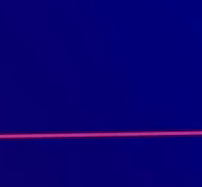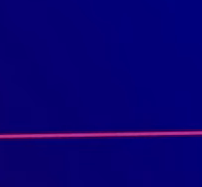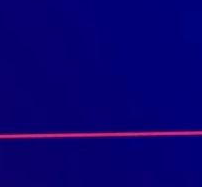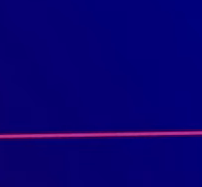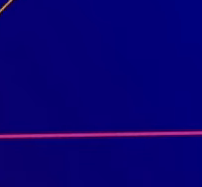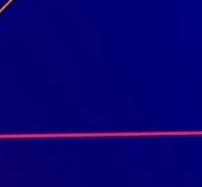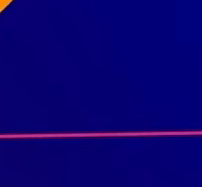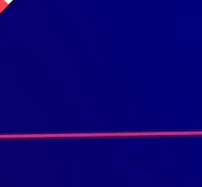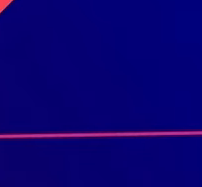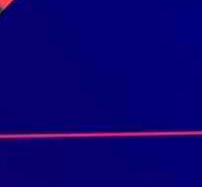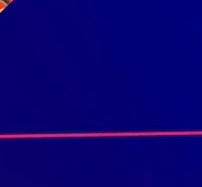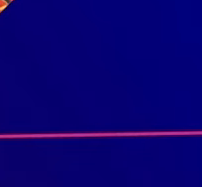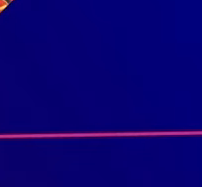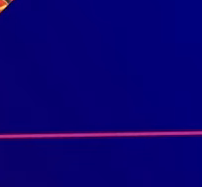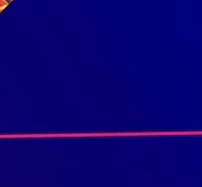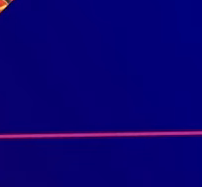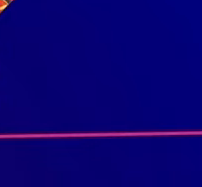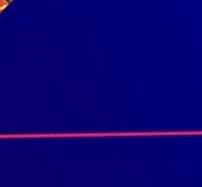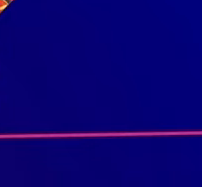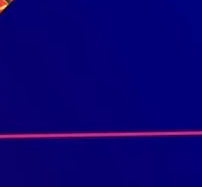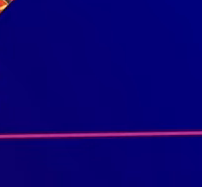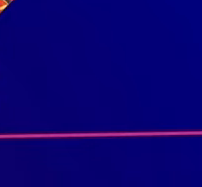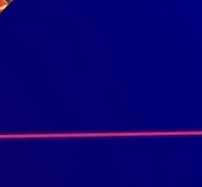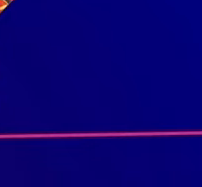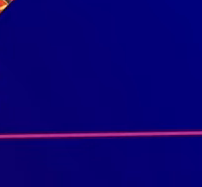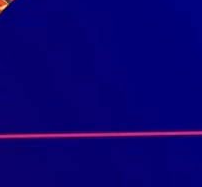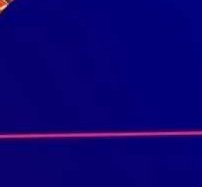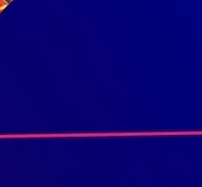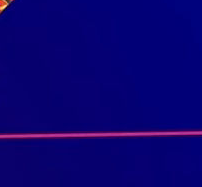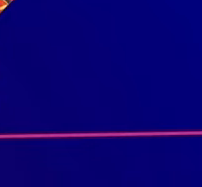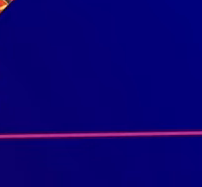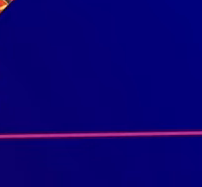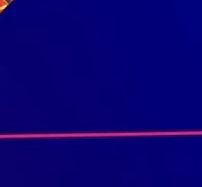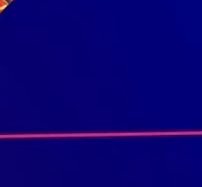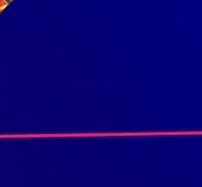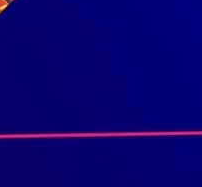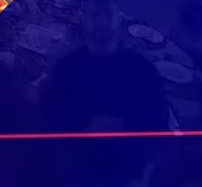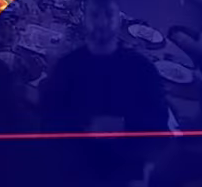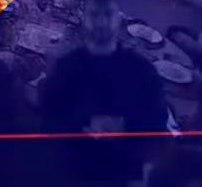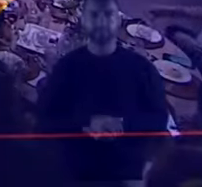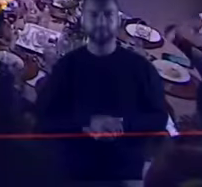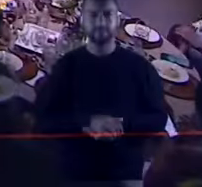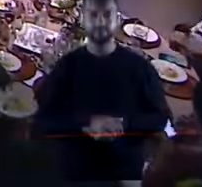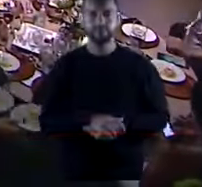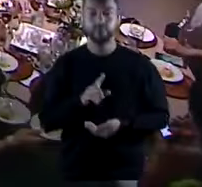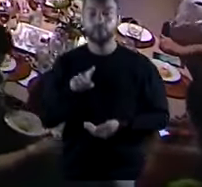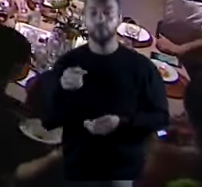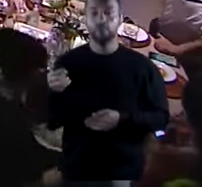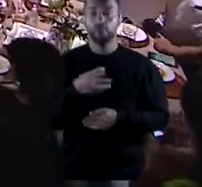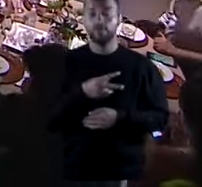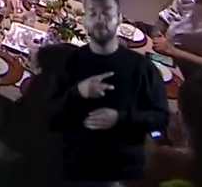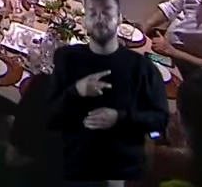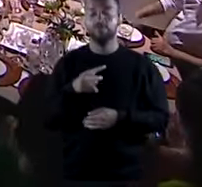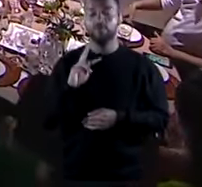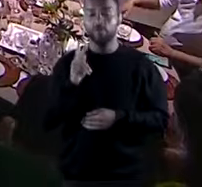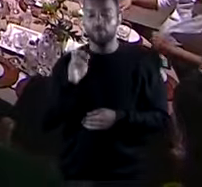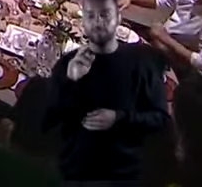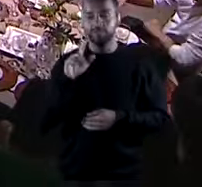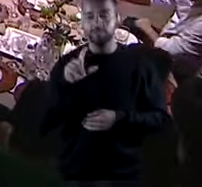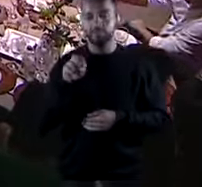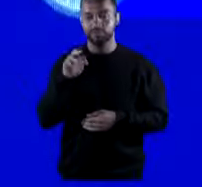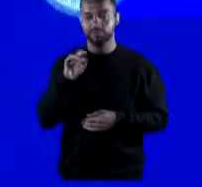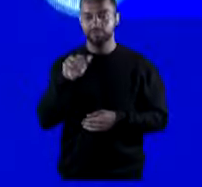O De La Torre do Mirassol, o Eduardo Sacha do Red Bull Bragantino e também o Rômulo do Novo Horizontino. E entre